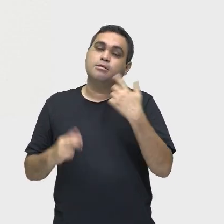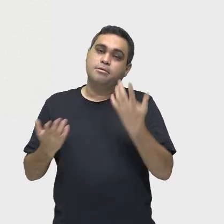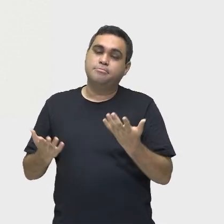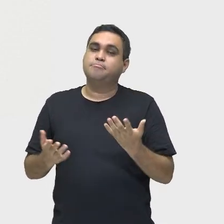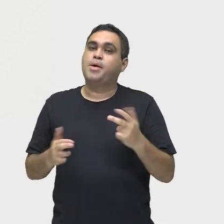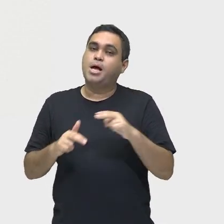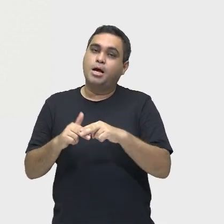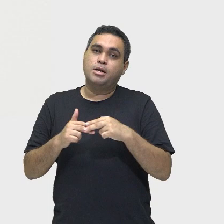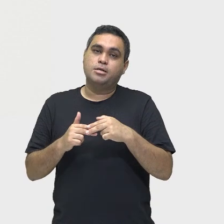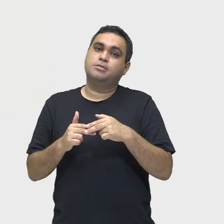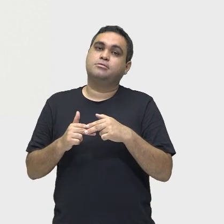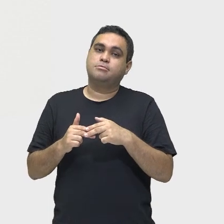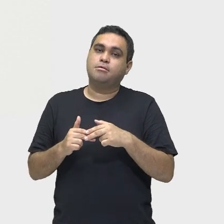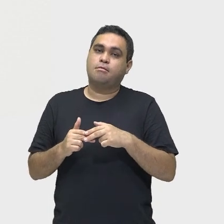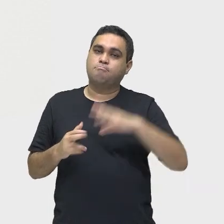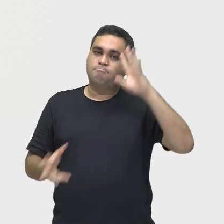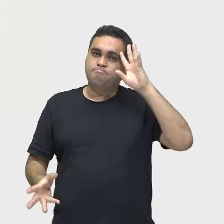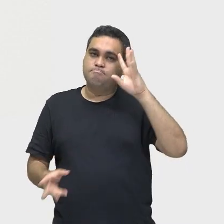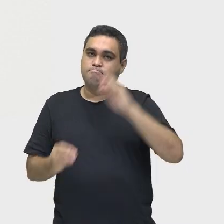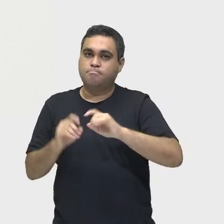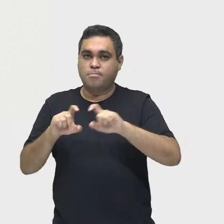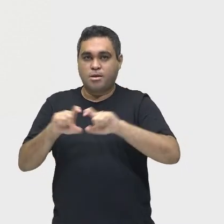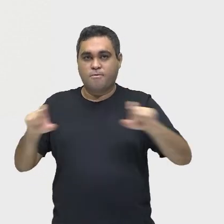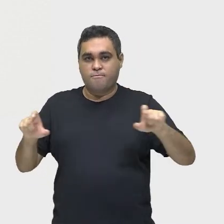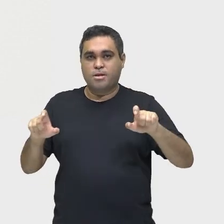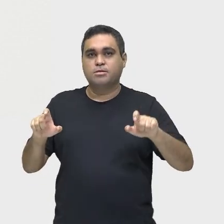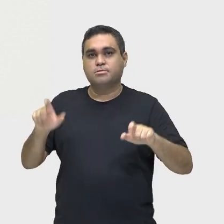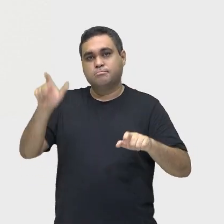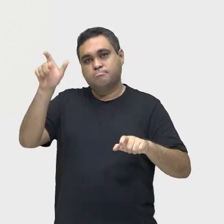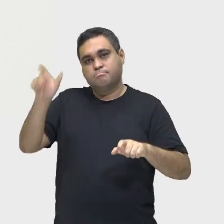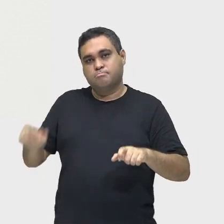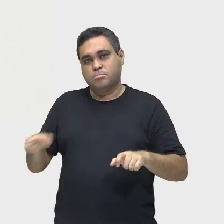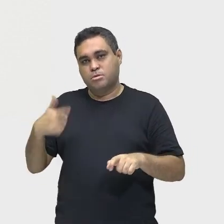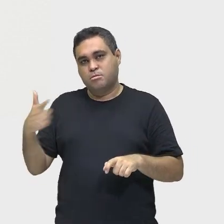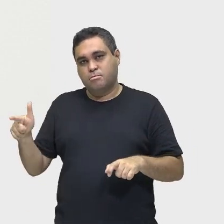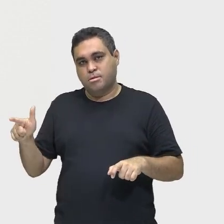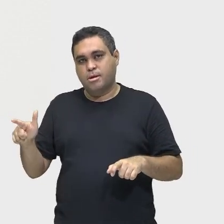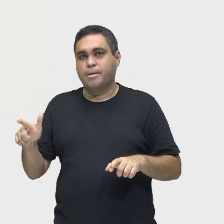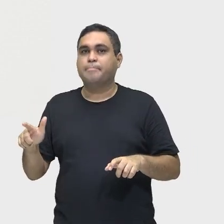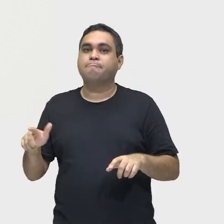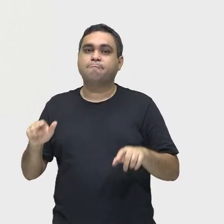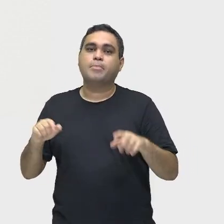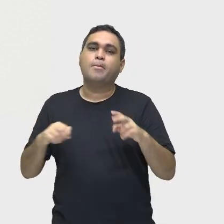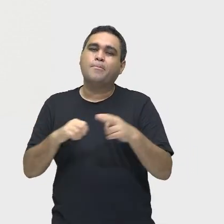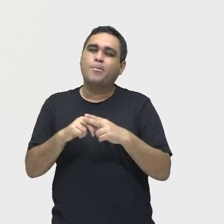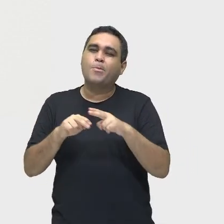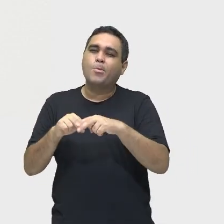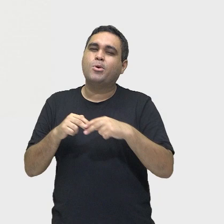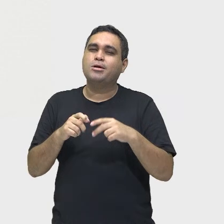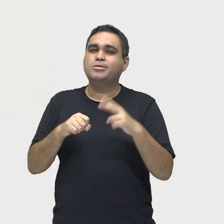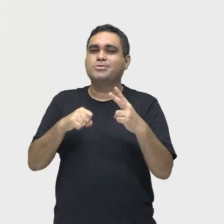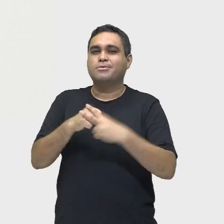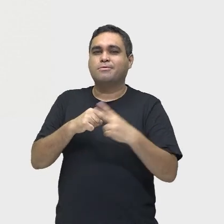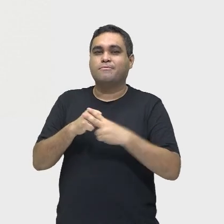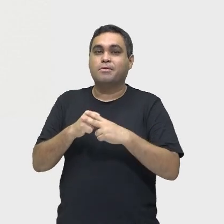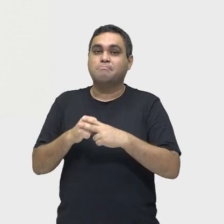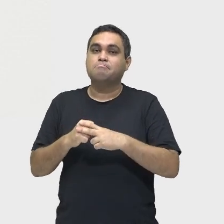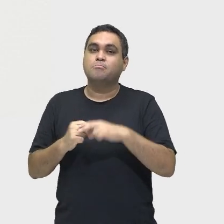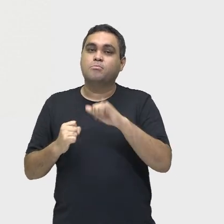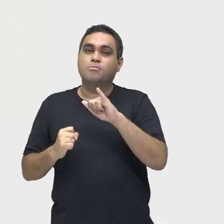haver nessa situação aqui, não é? É um verbo impessoal e com esse sentido de existir